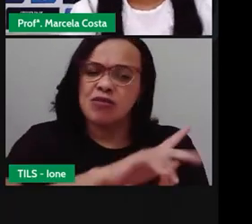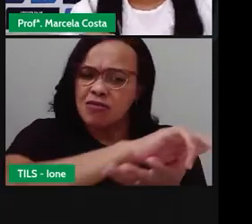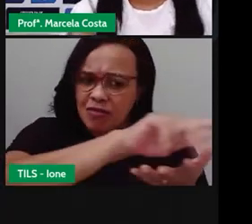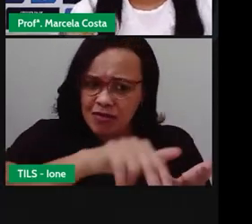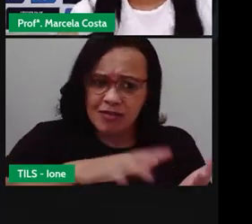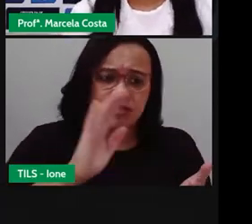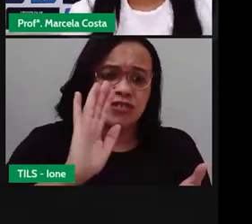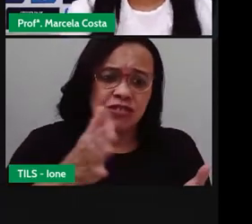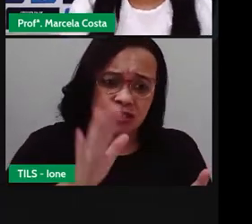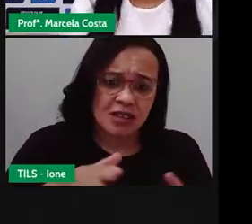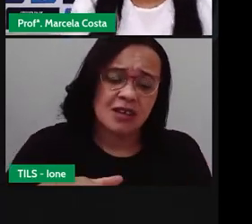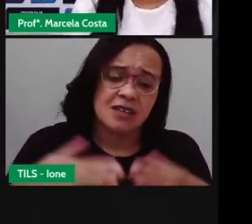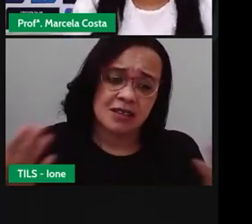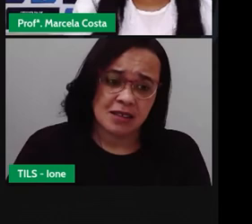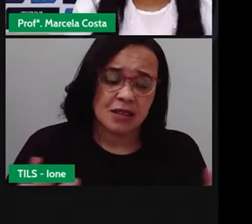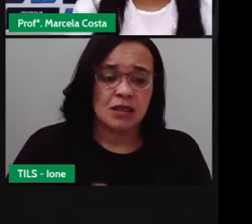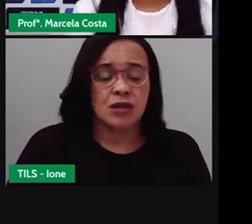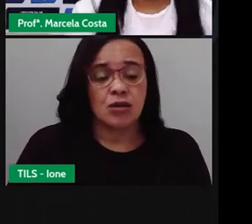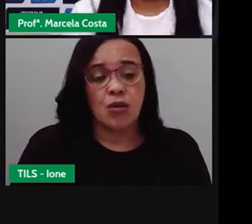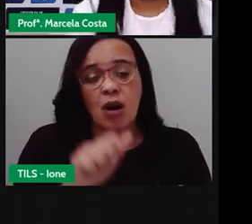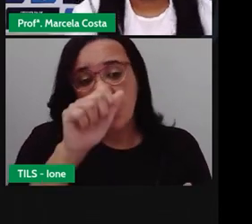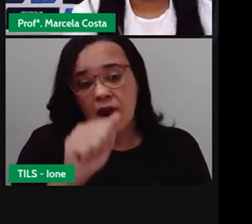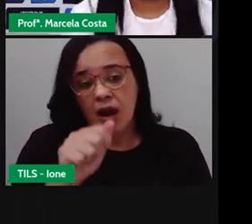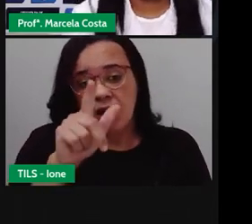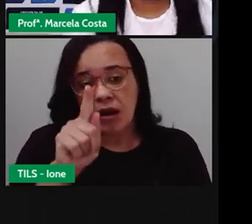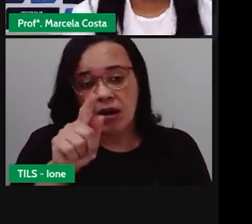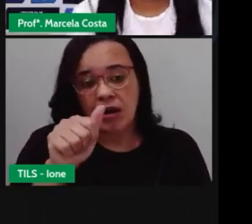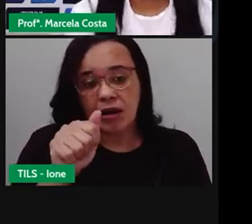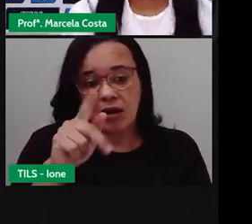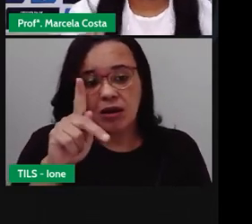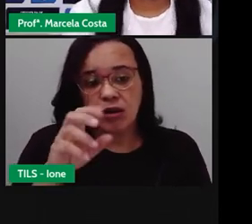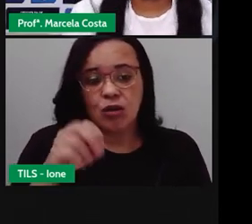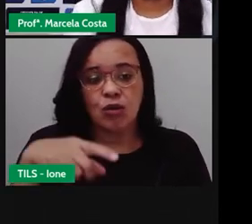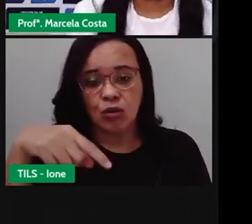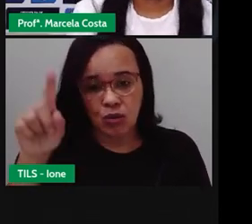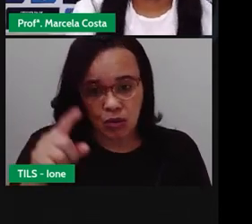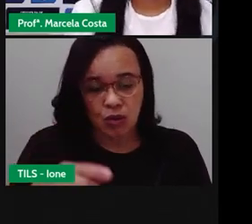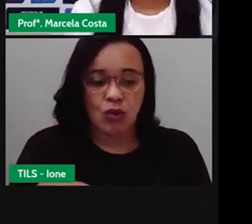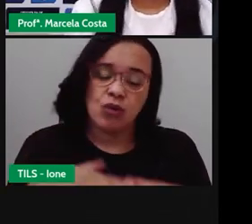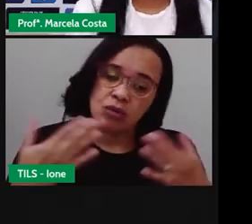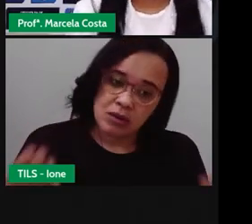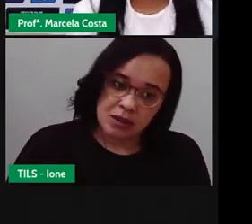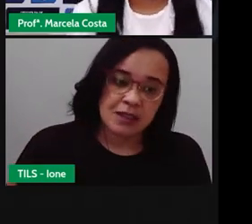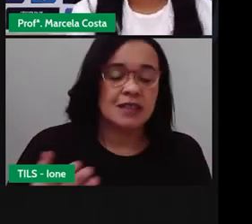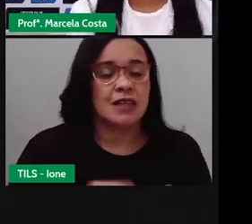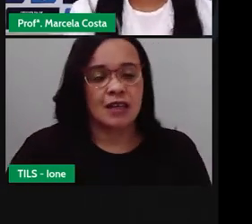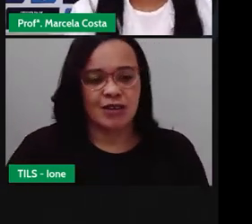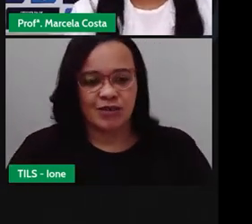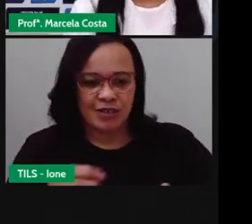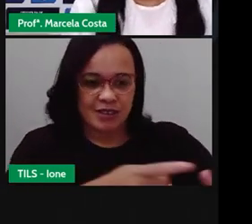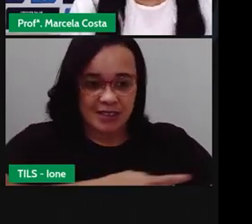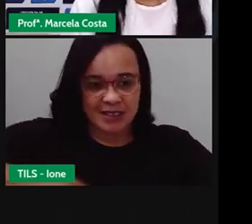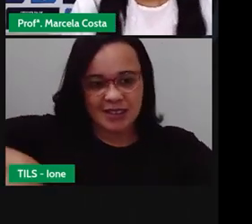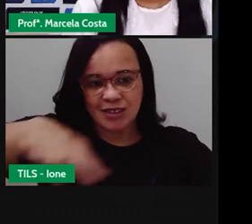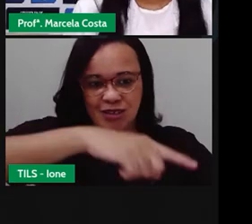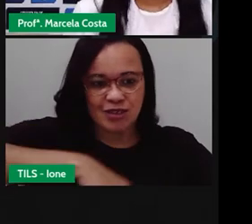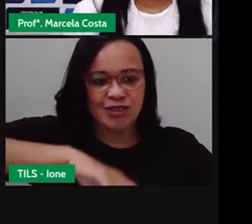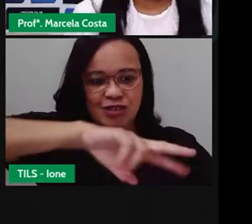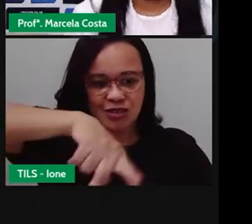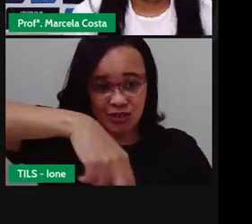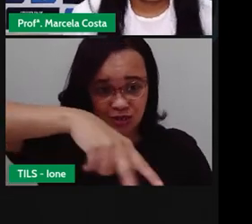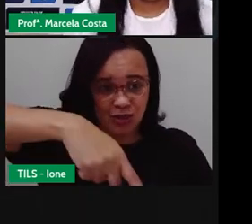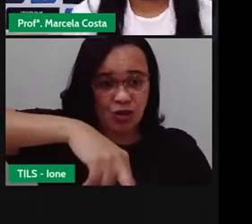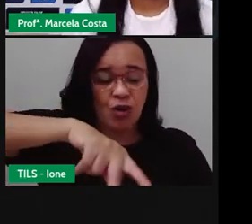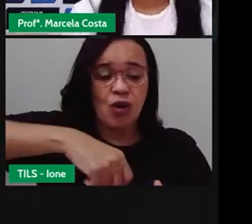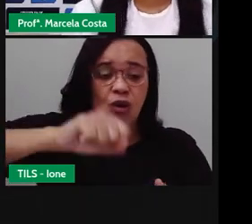o agogô, o nzá, que também vai estar presente aí no samba de roda e outros ritmos aqui da